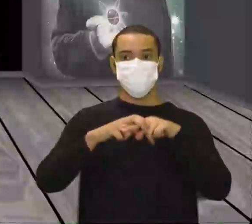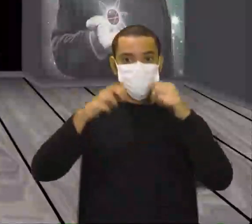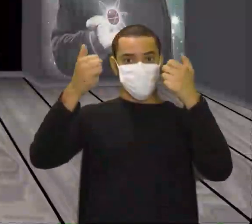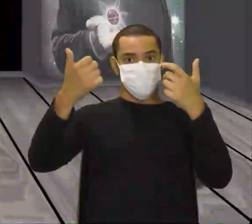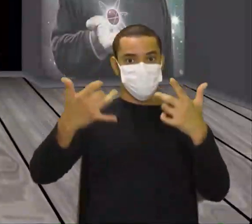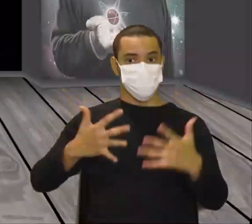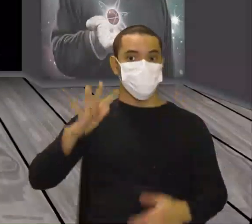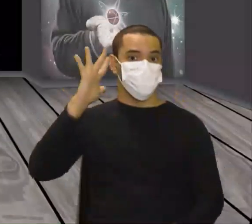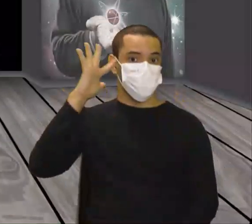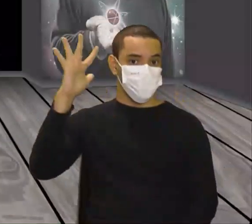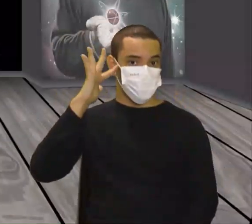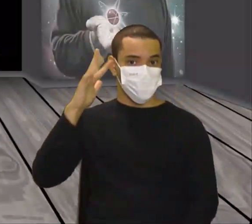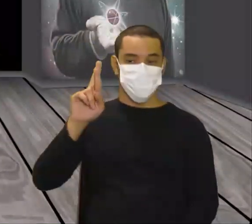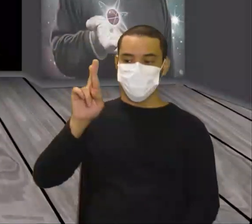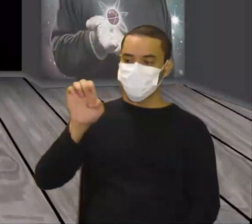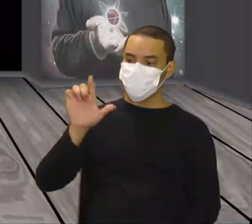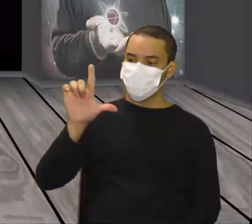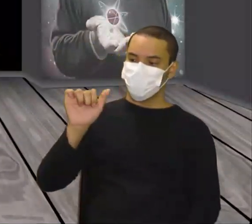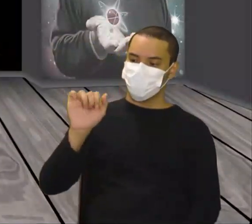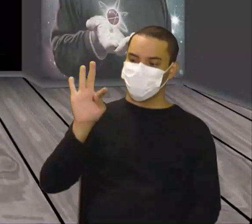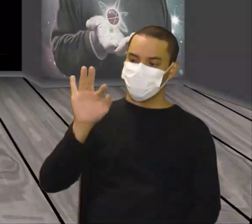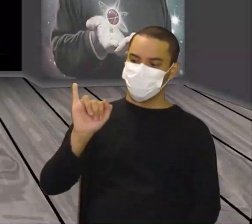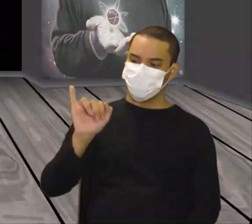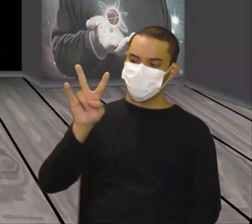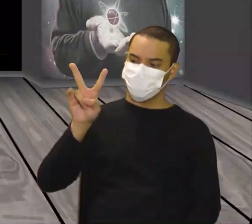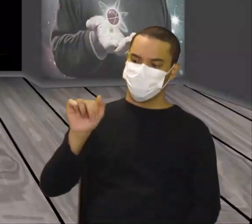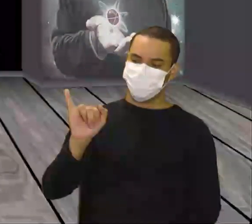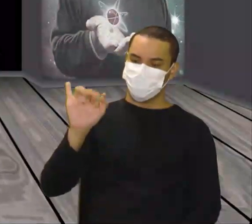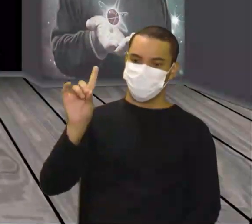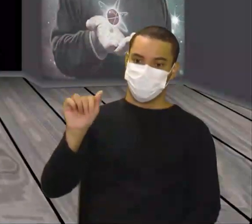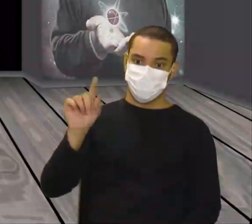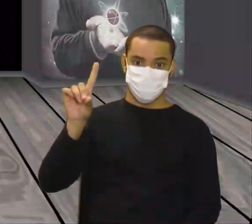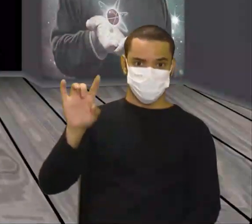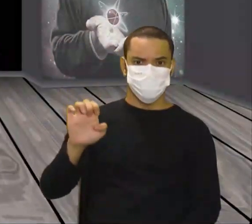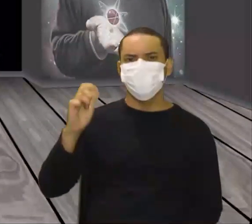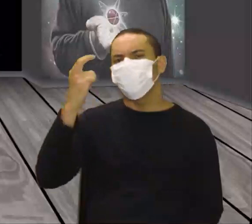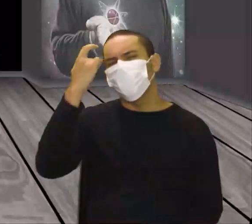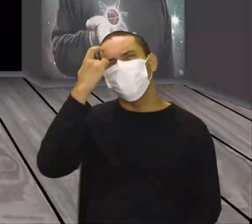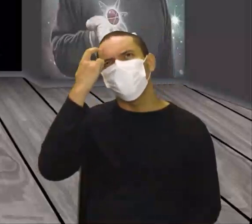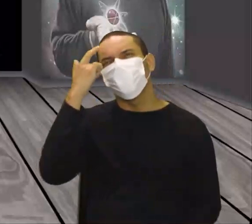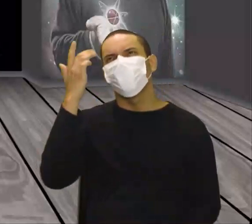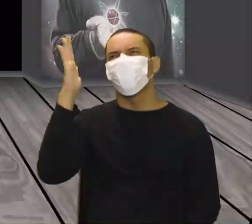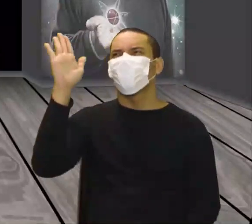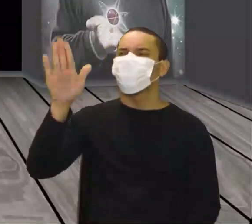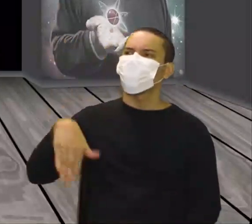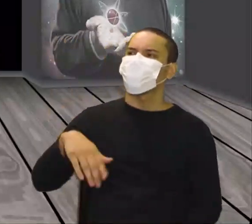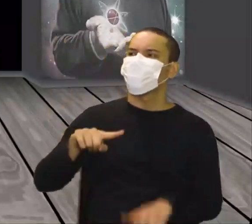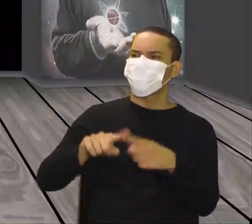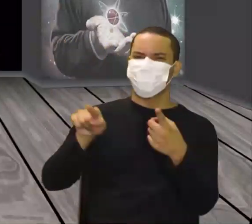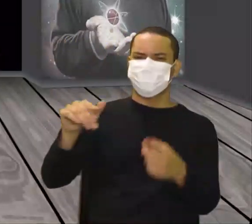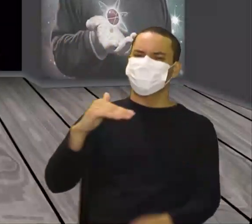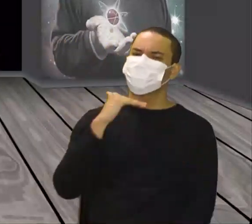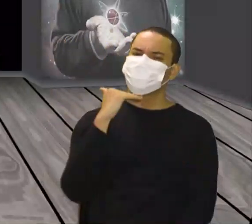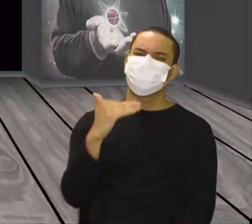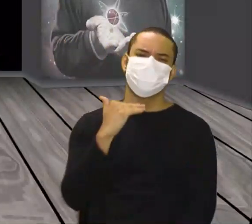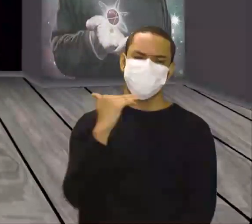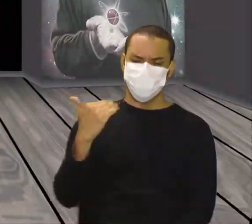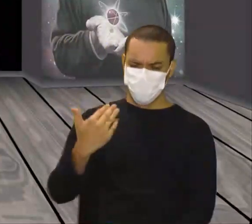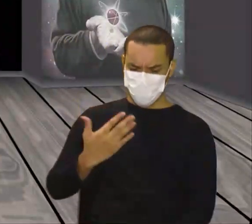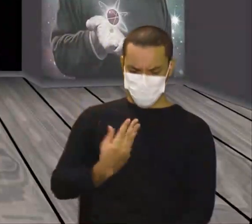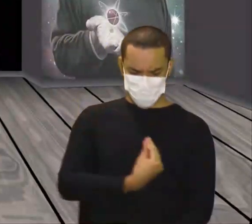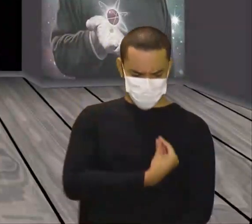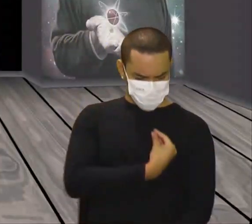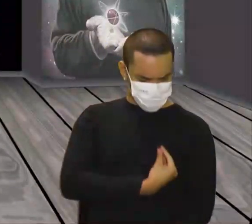teoria da relatividade, muita gente vai pensar, ah, professor, eu acho que isso aí não tem nada a ver com o meu dia a